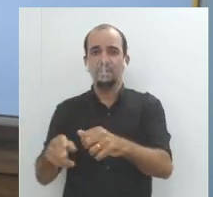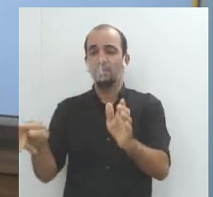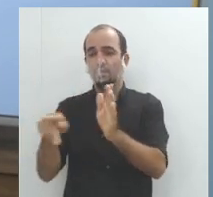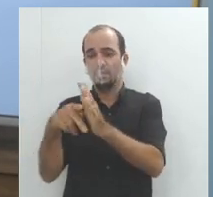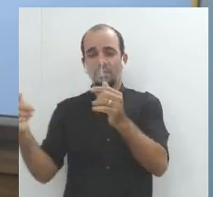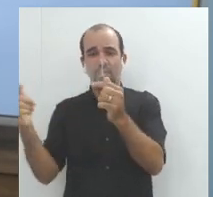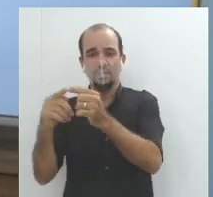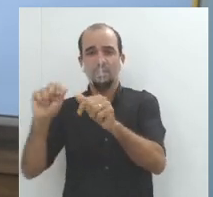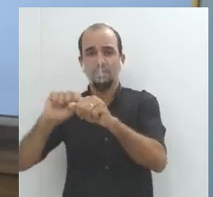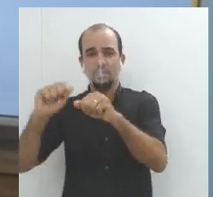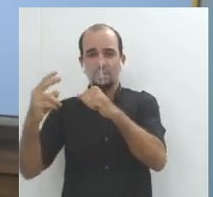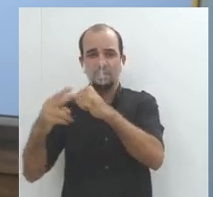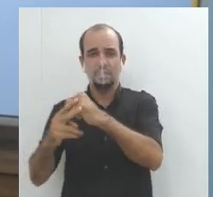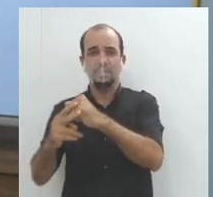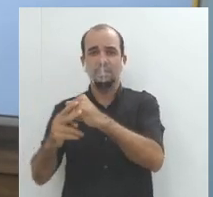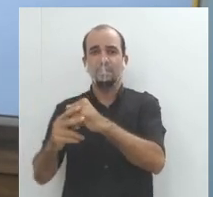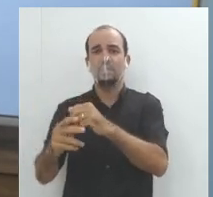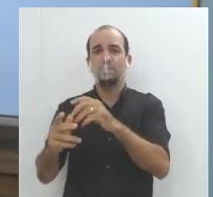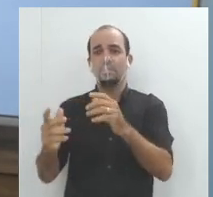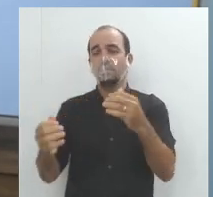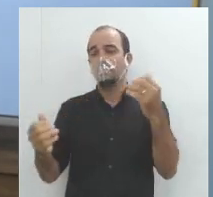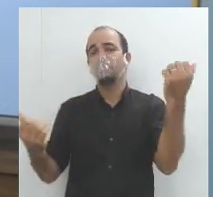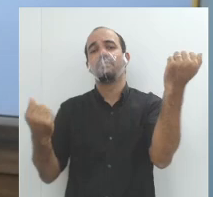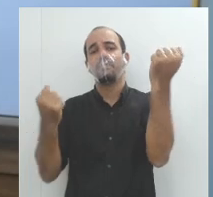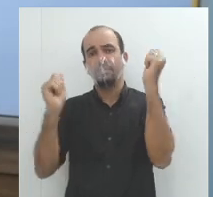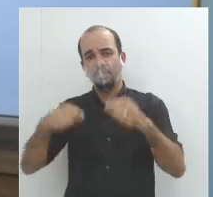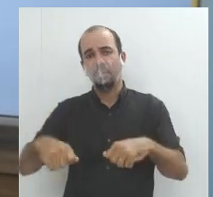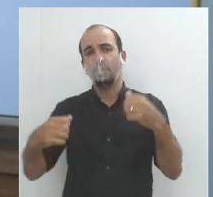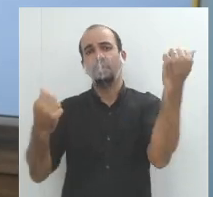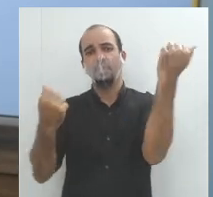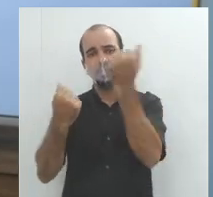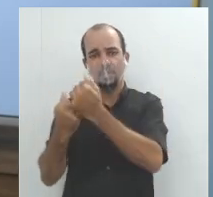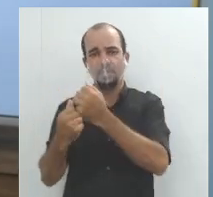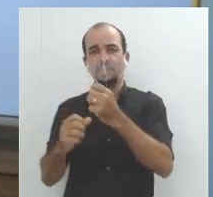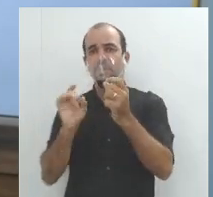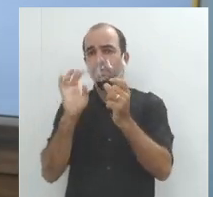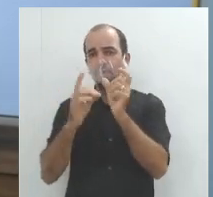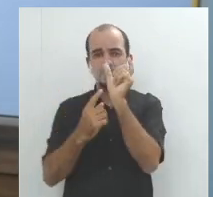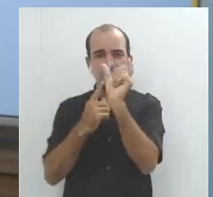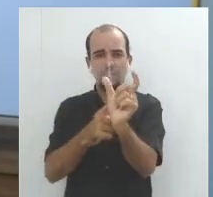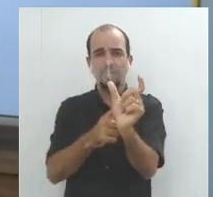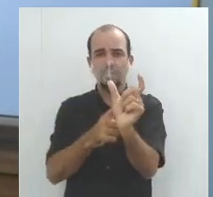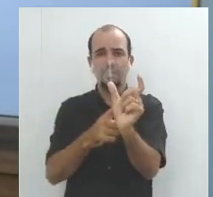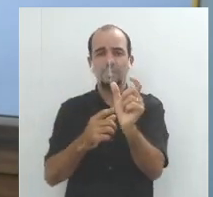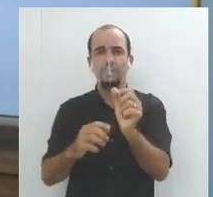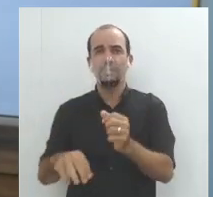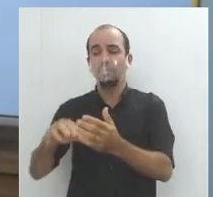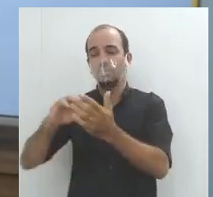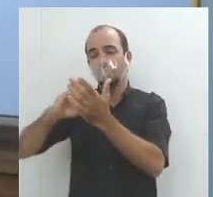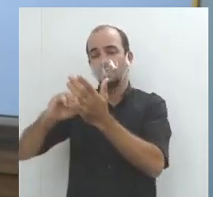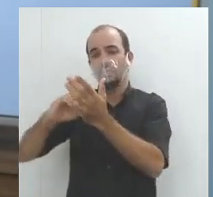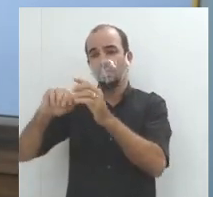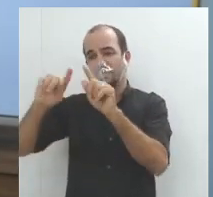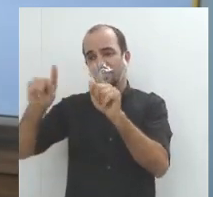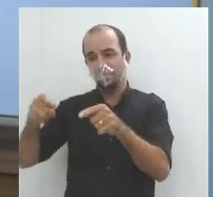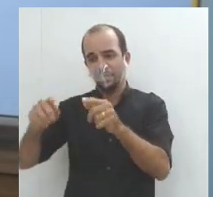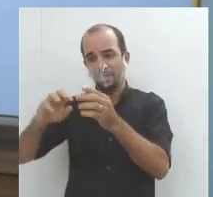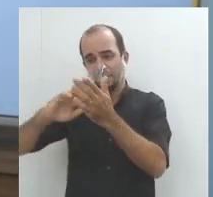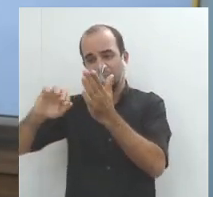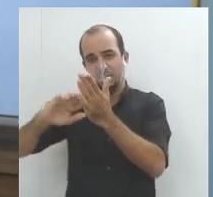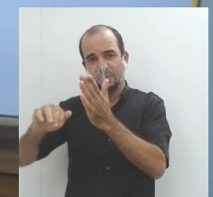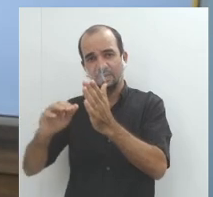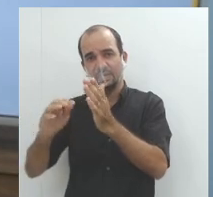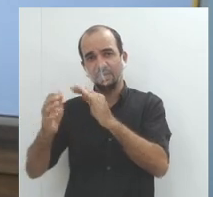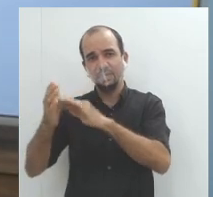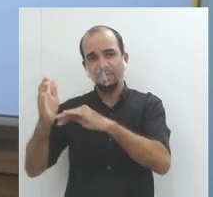apresentam, tá? Então, por isso mesmo que eu pude fazer a troca desse conjunto de palavras, aí